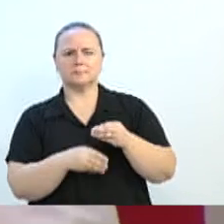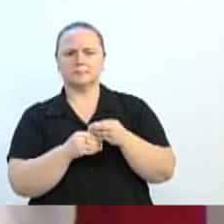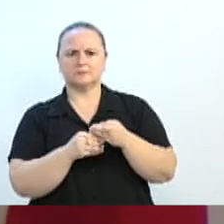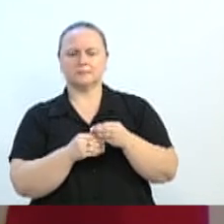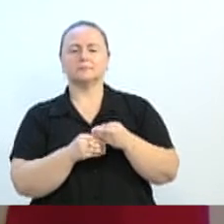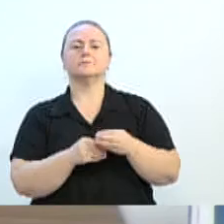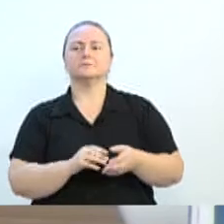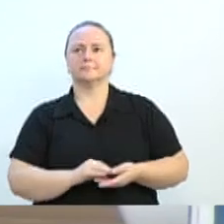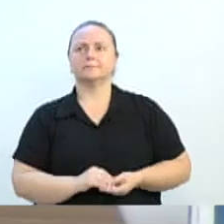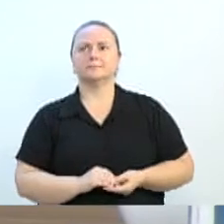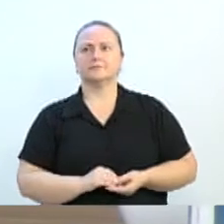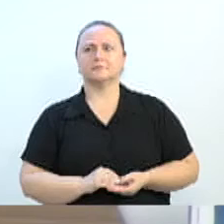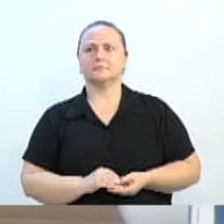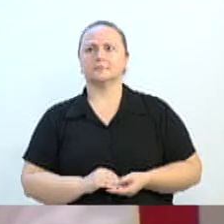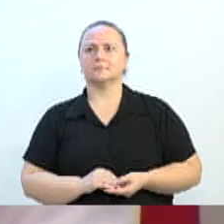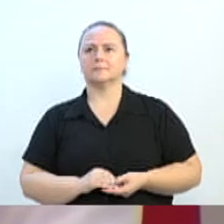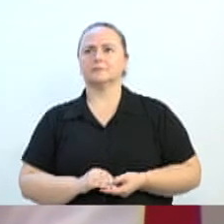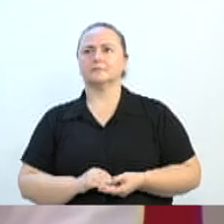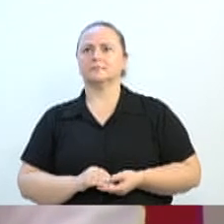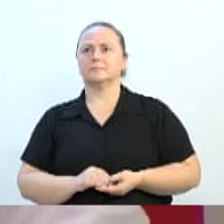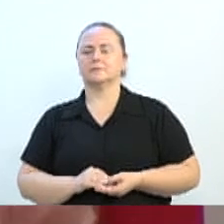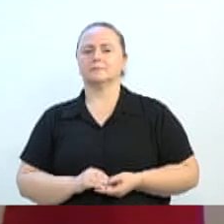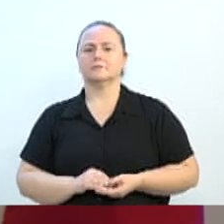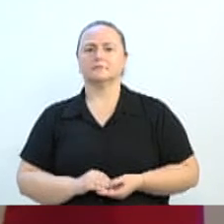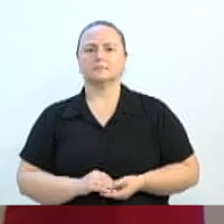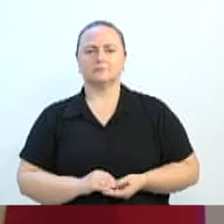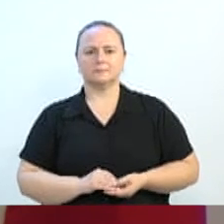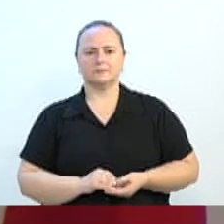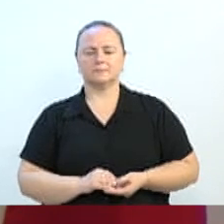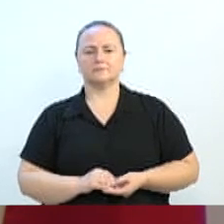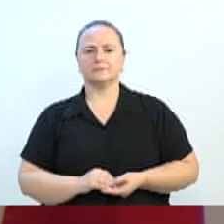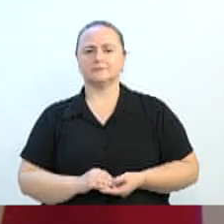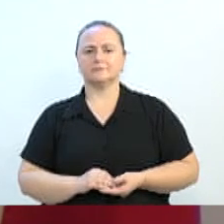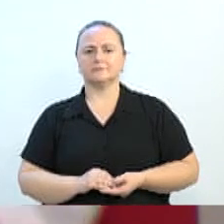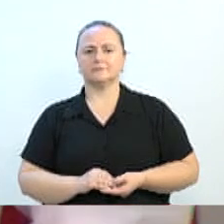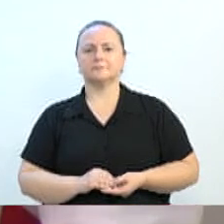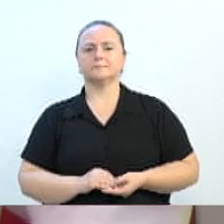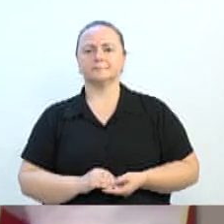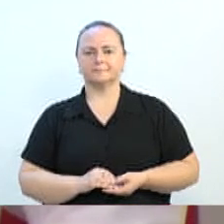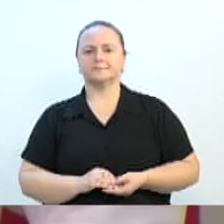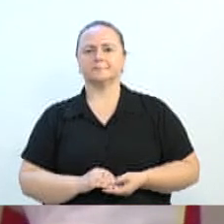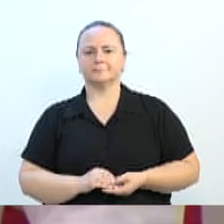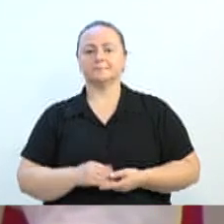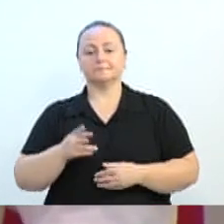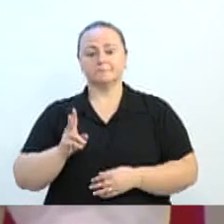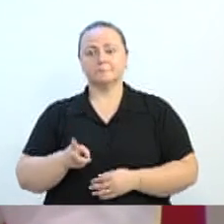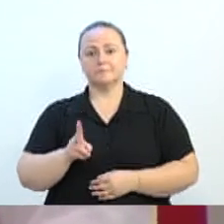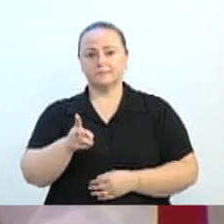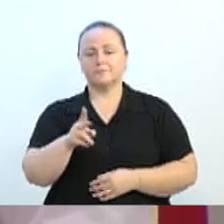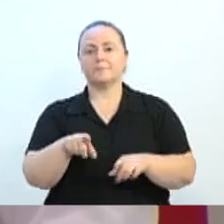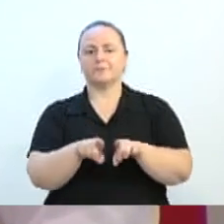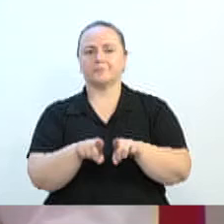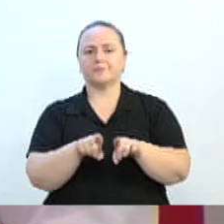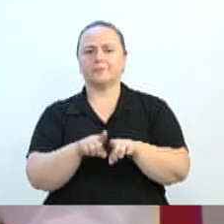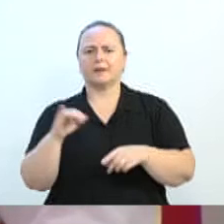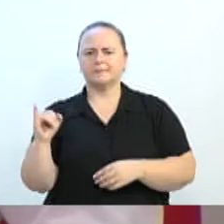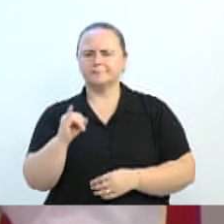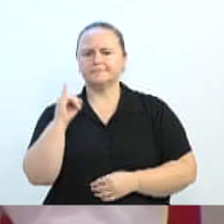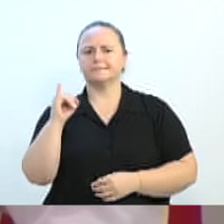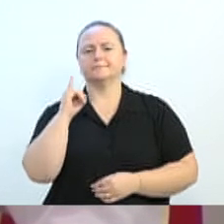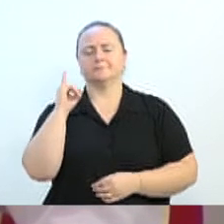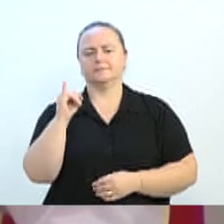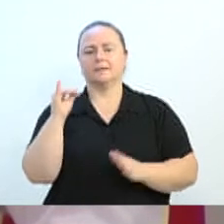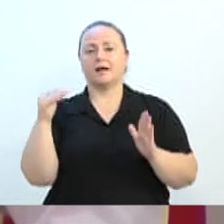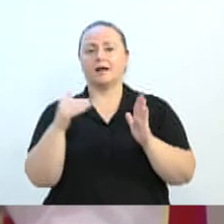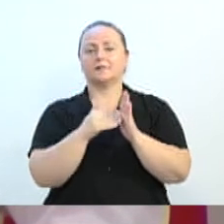mais dois mil salvar o silêncio Obrigado Presidente é sequência também é importante essas imagens até ontem